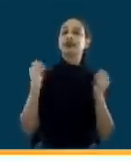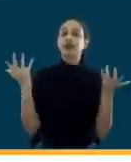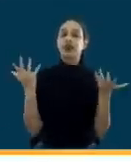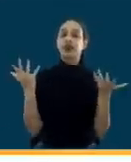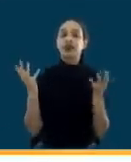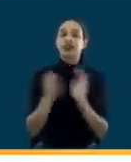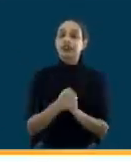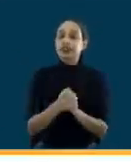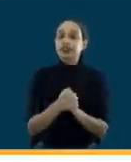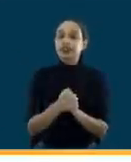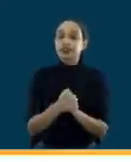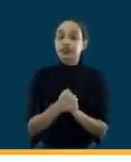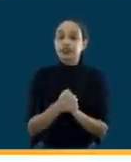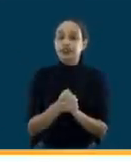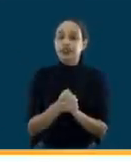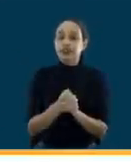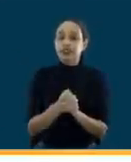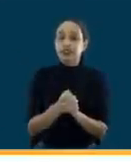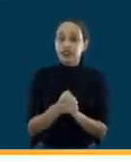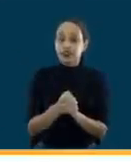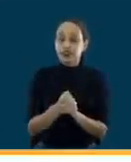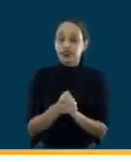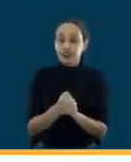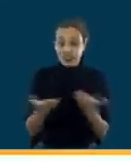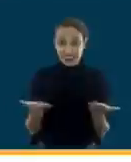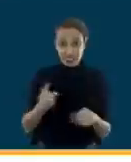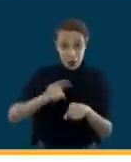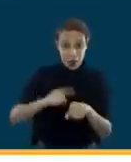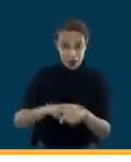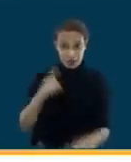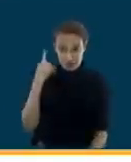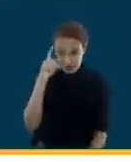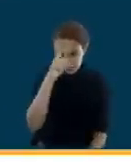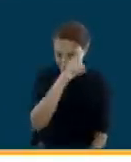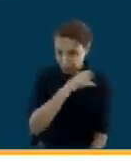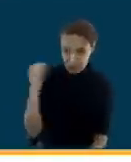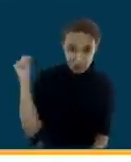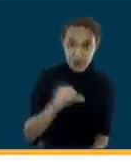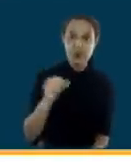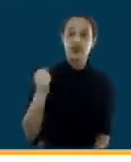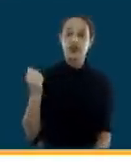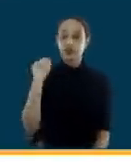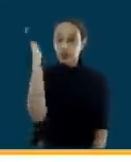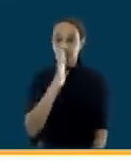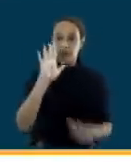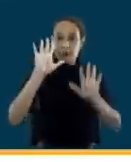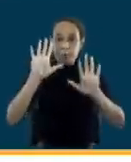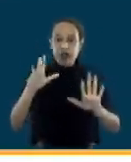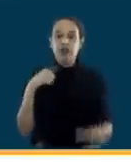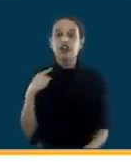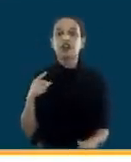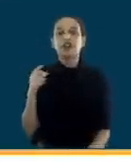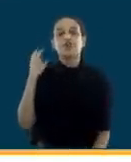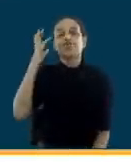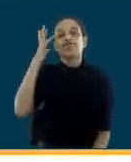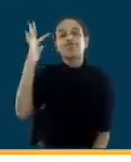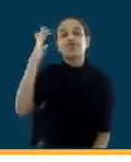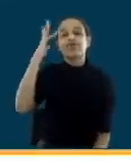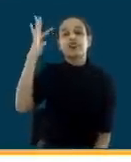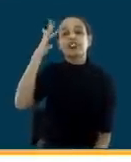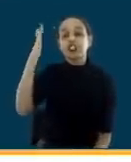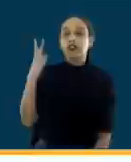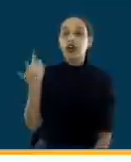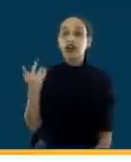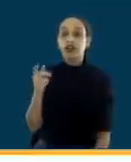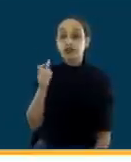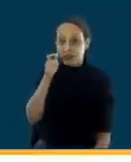acomodar, muitas vezes, nesse momento tão desafiador do Brasil, interesses que são interesses conflitantes, mas que eles